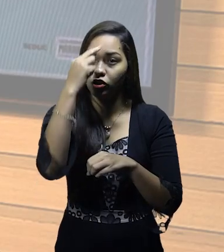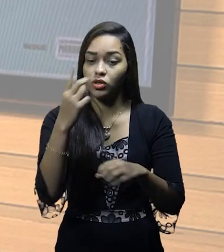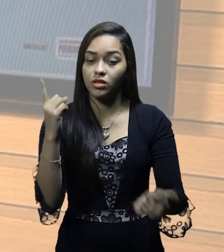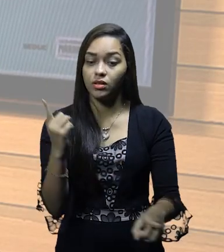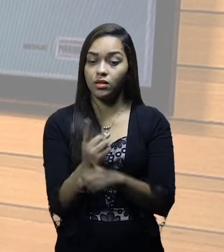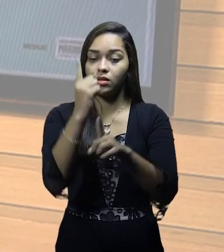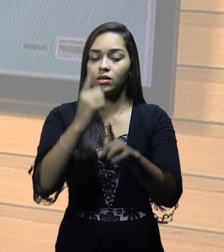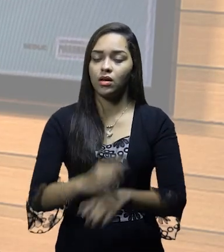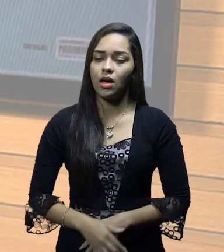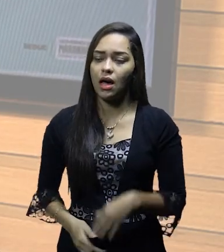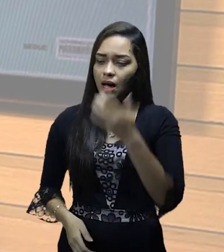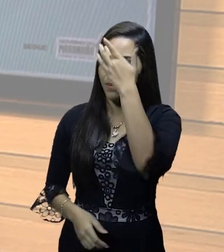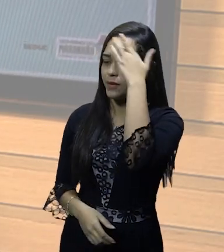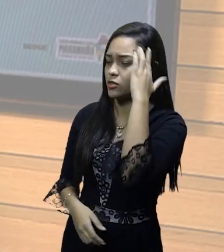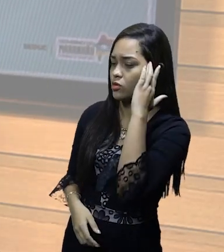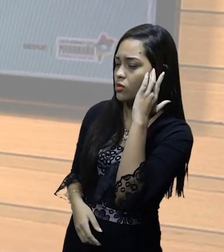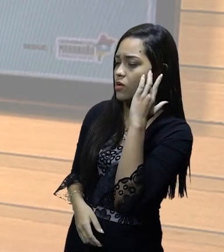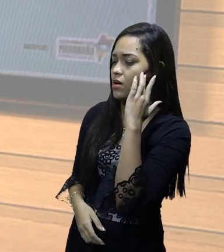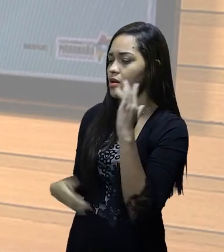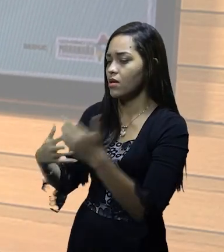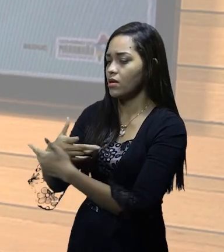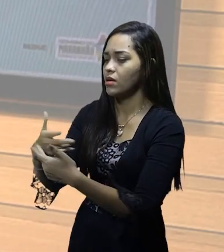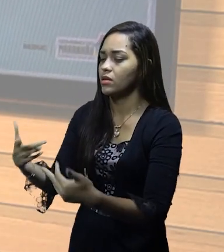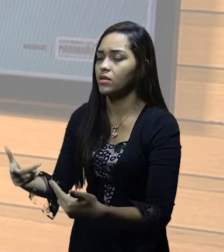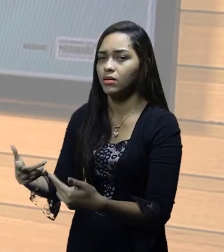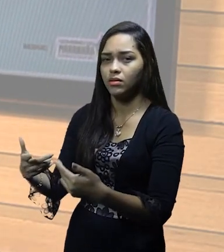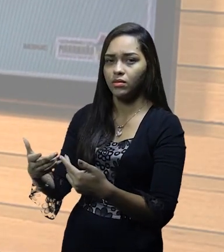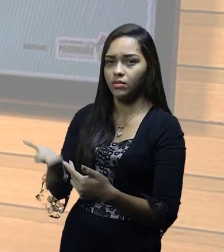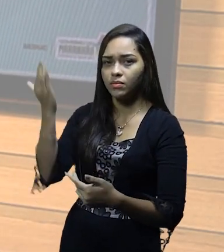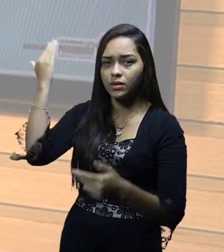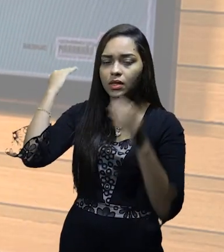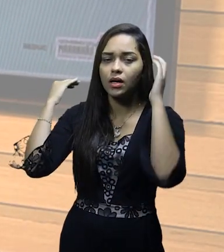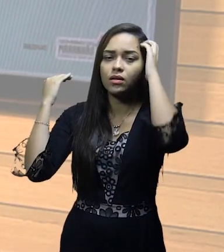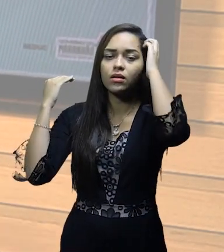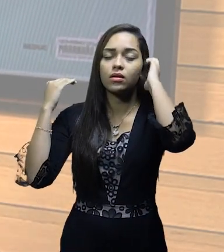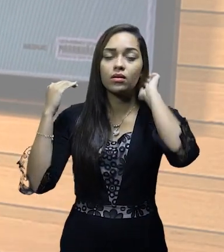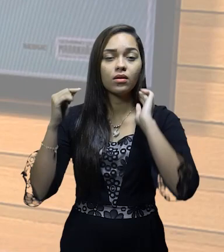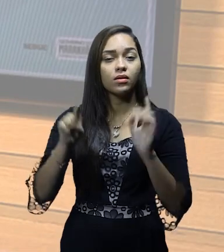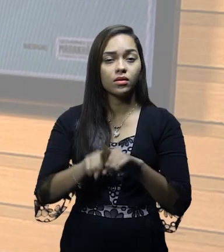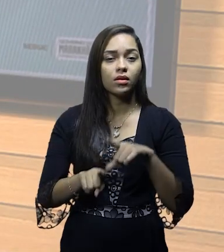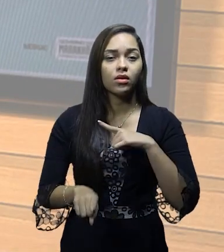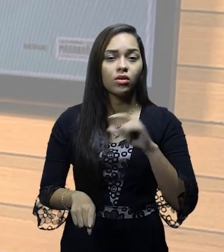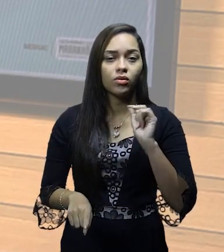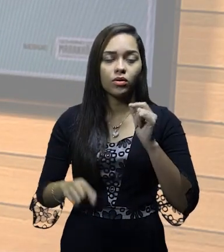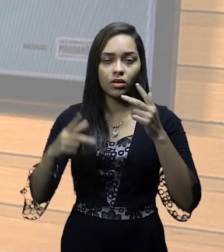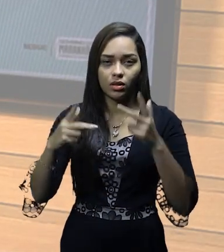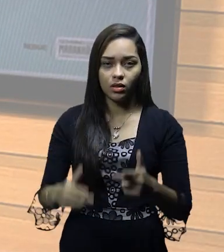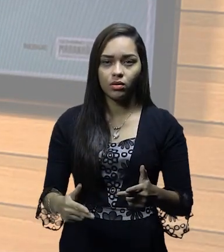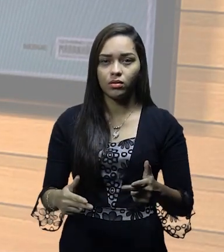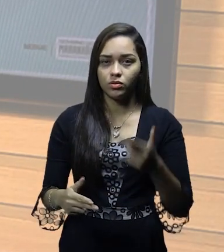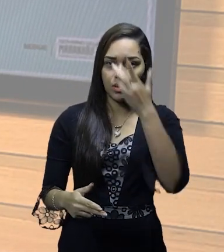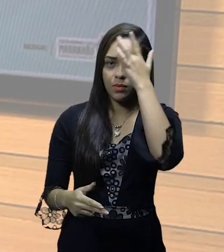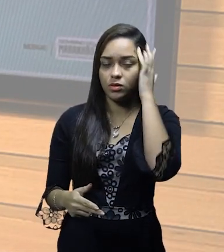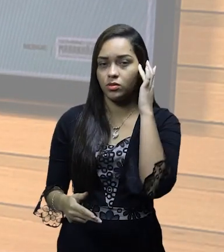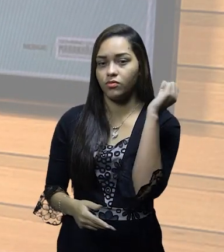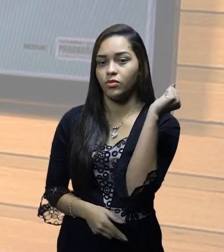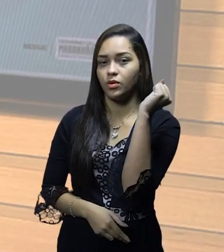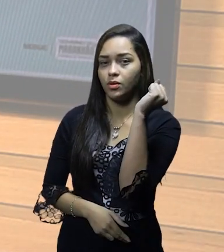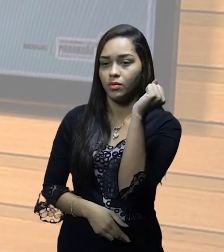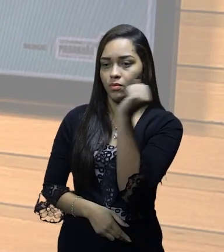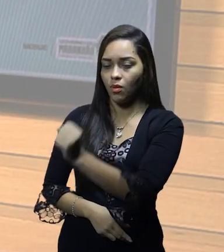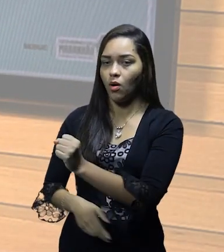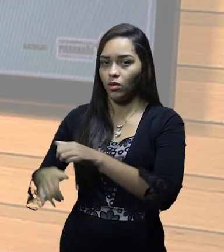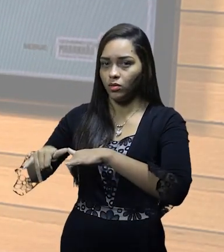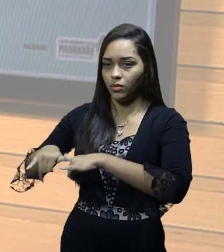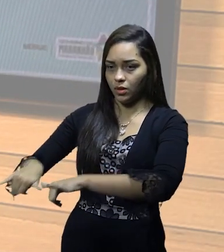não compartilha uma história que descobriu, fulano de tal fez assim, fez assado. Há pouco nós tivemos o episódio